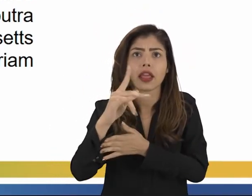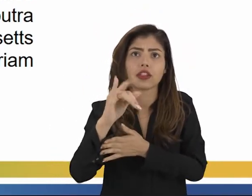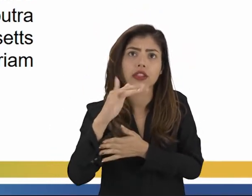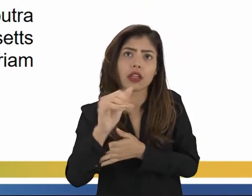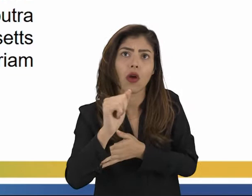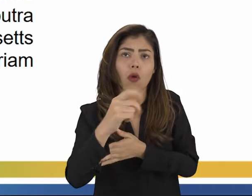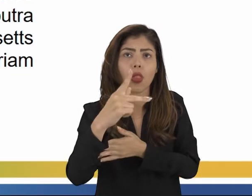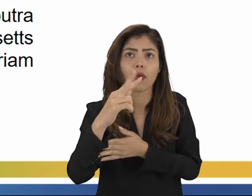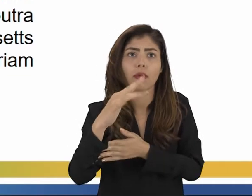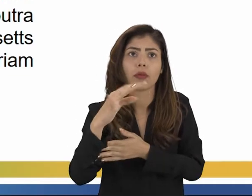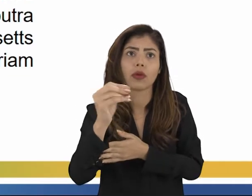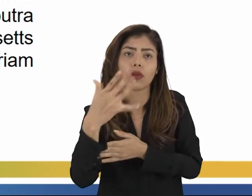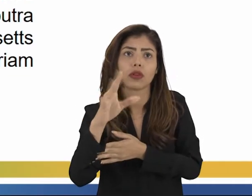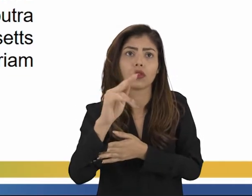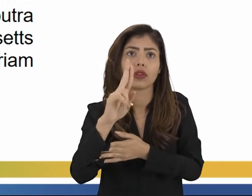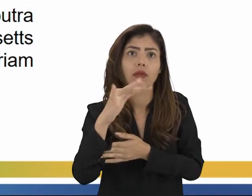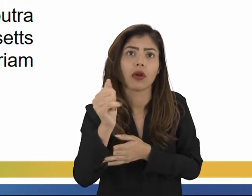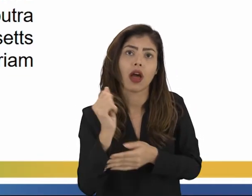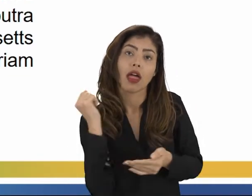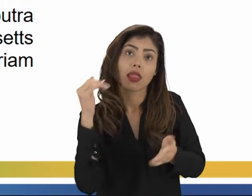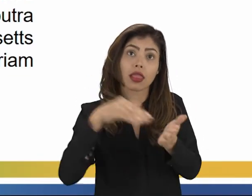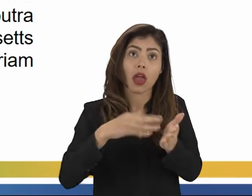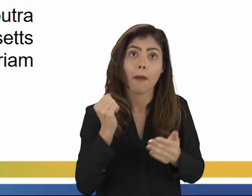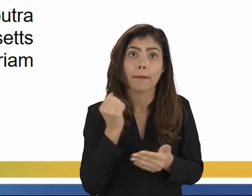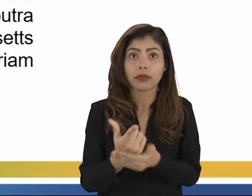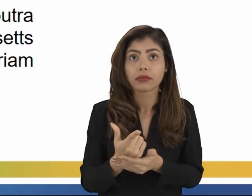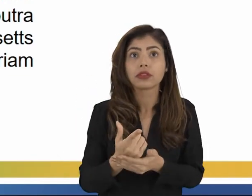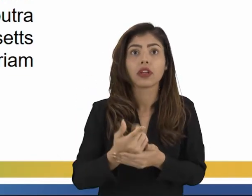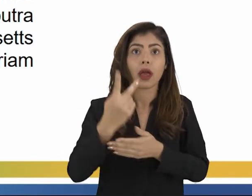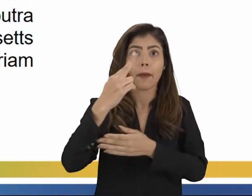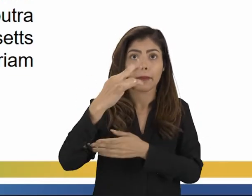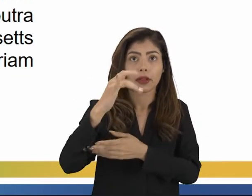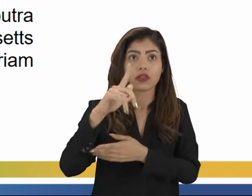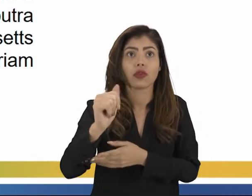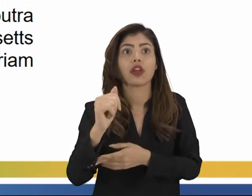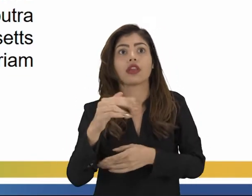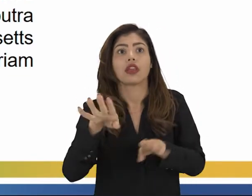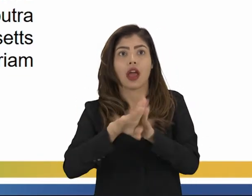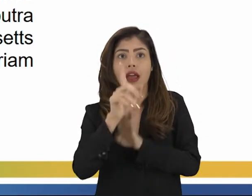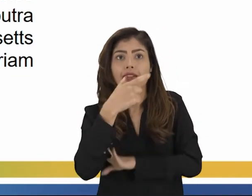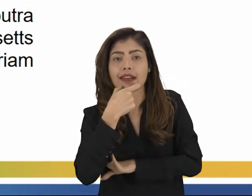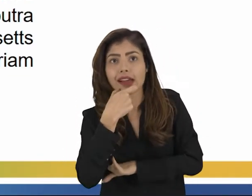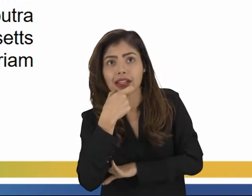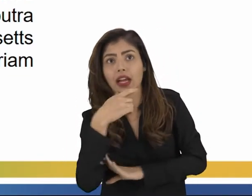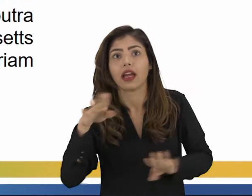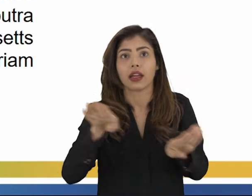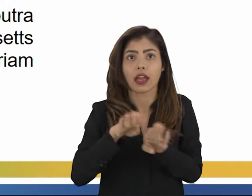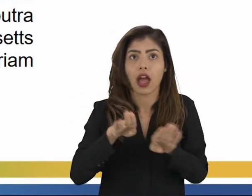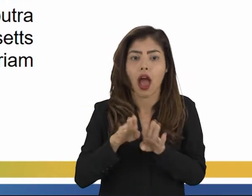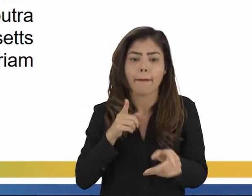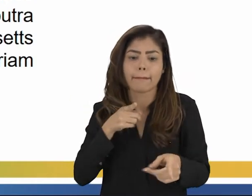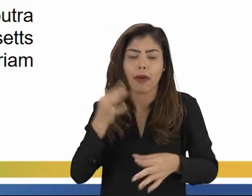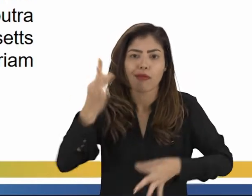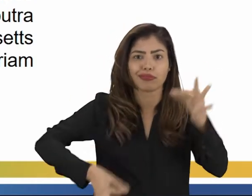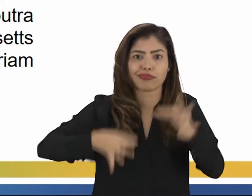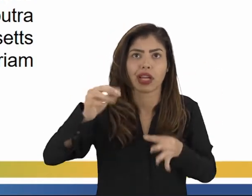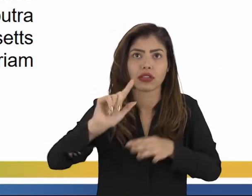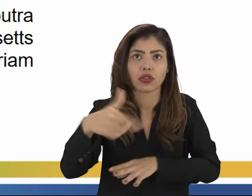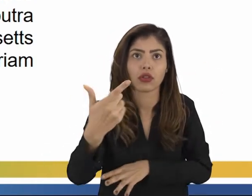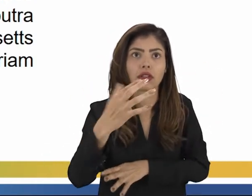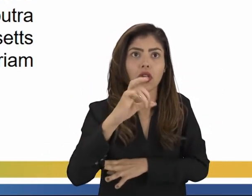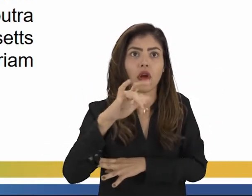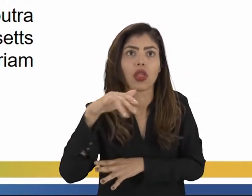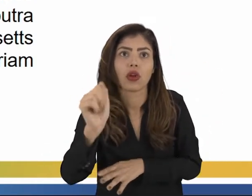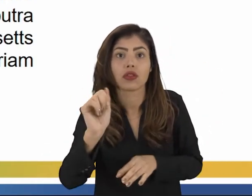porto de Boston até o pagamento dos prejuízos. Funcionários ingleses acusados dos crimes seriam julgados em outra